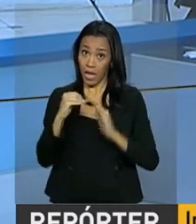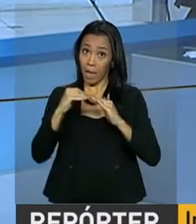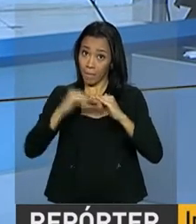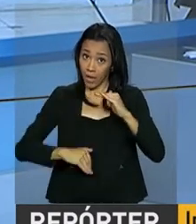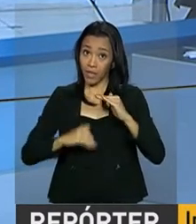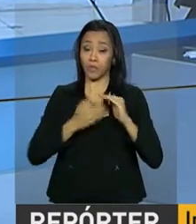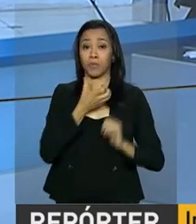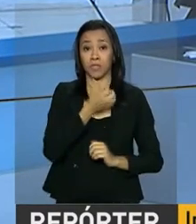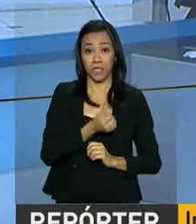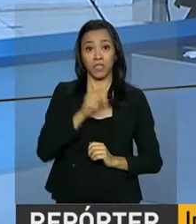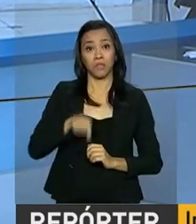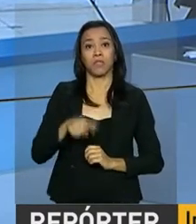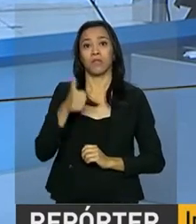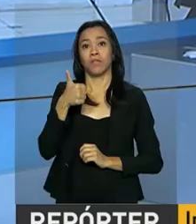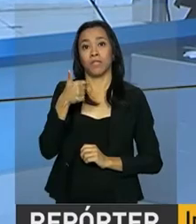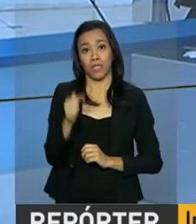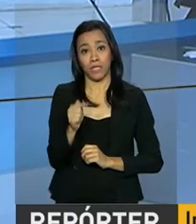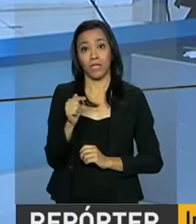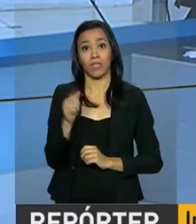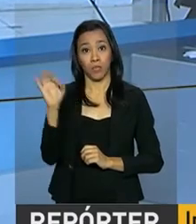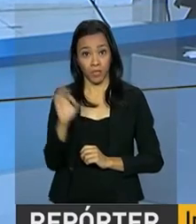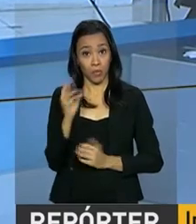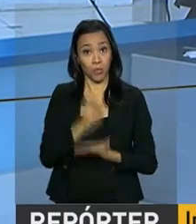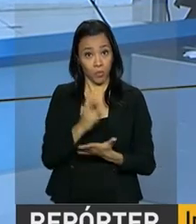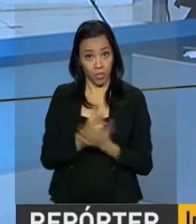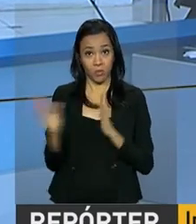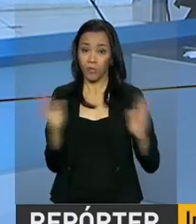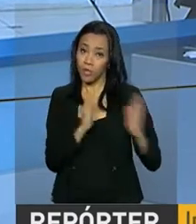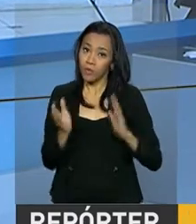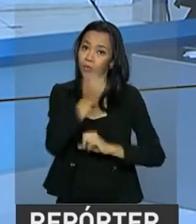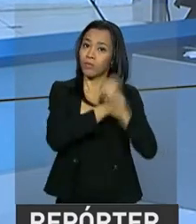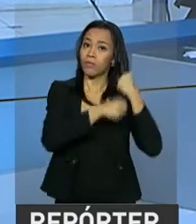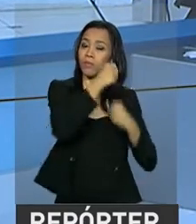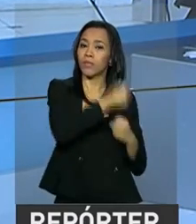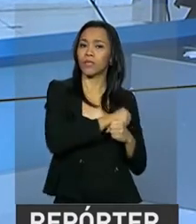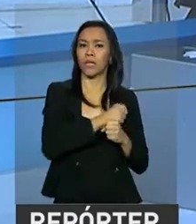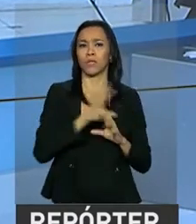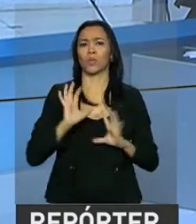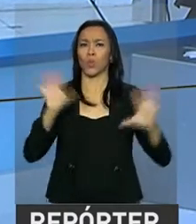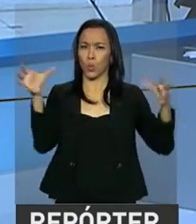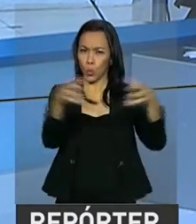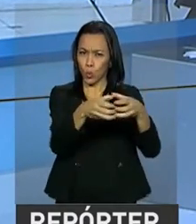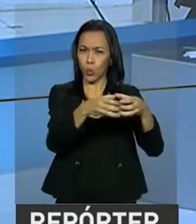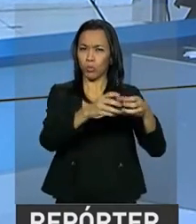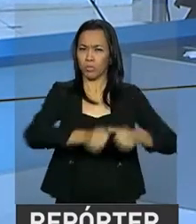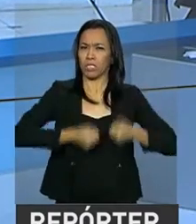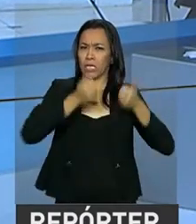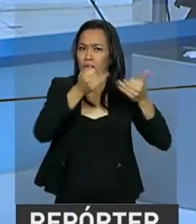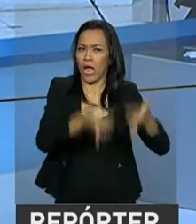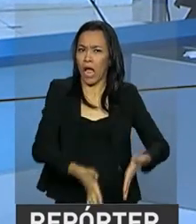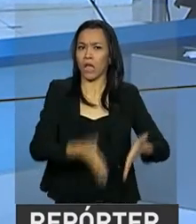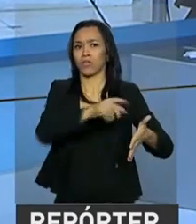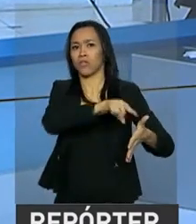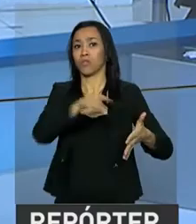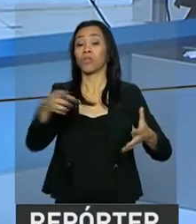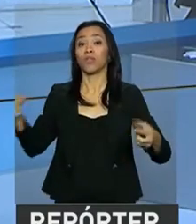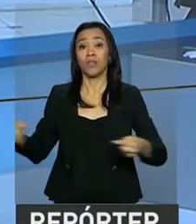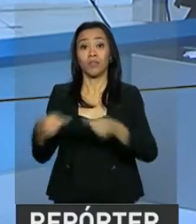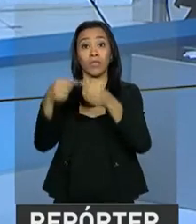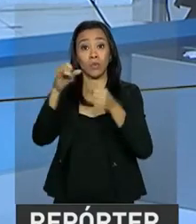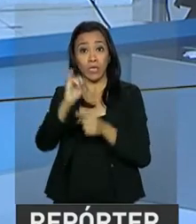6,10 e 7% do mesmo período do ano passado todos os grupos de despesa que entram no cálculo do ipc a